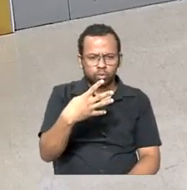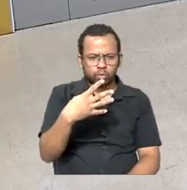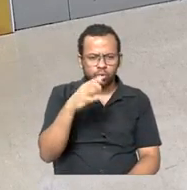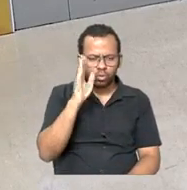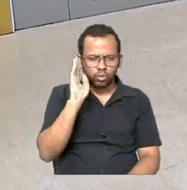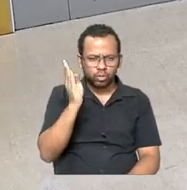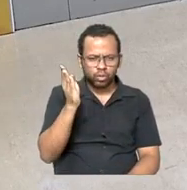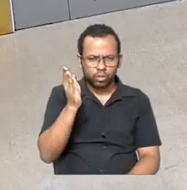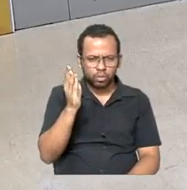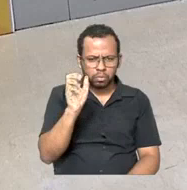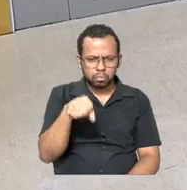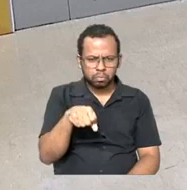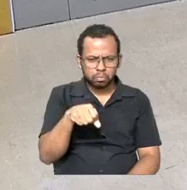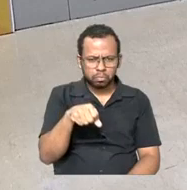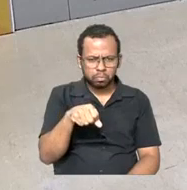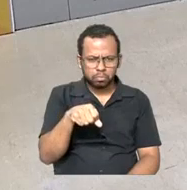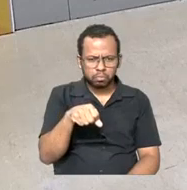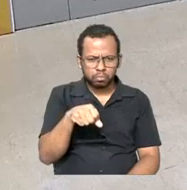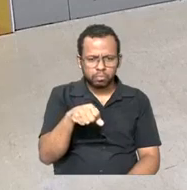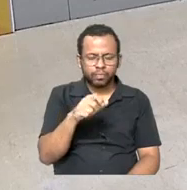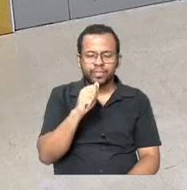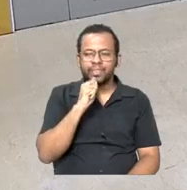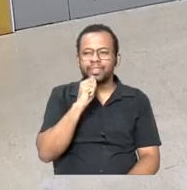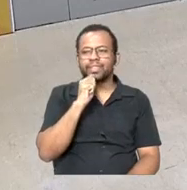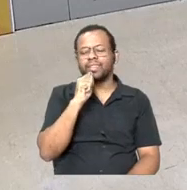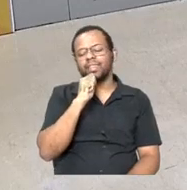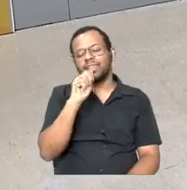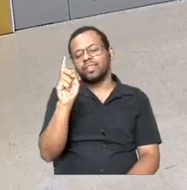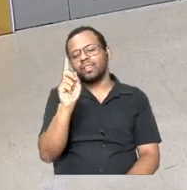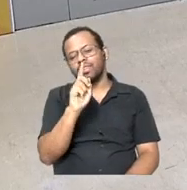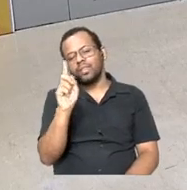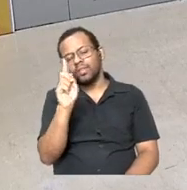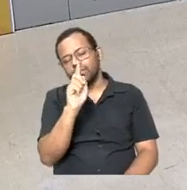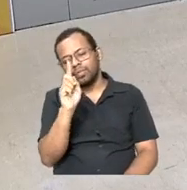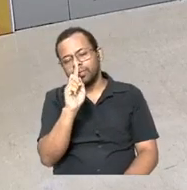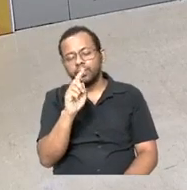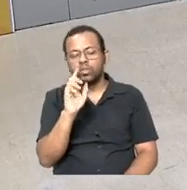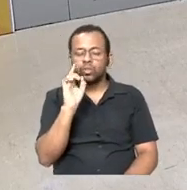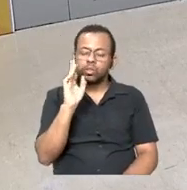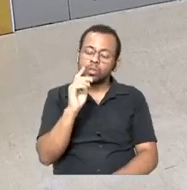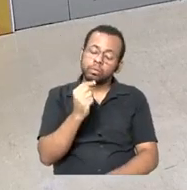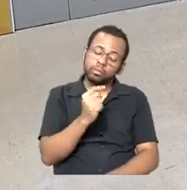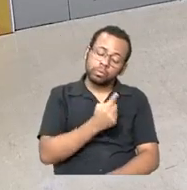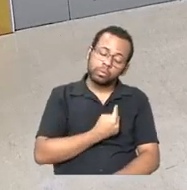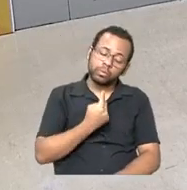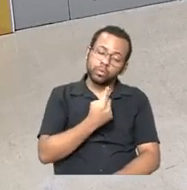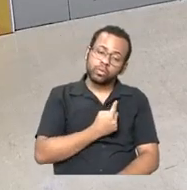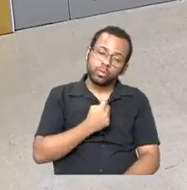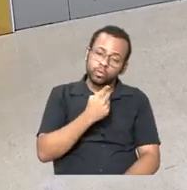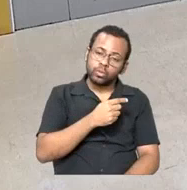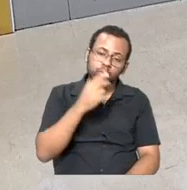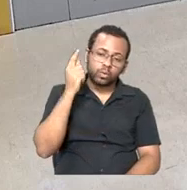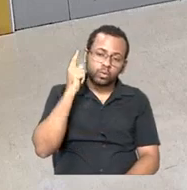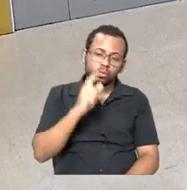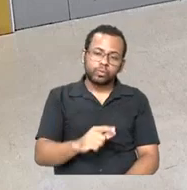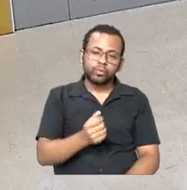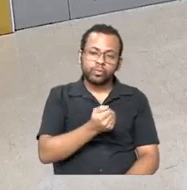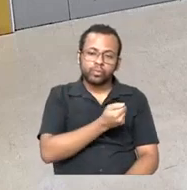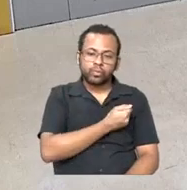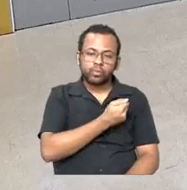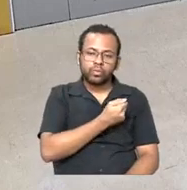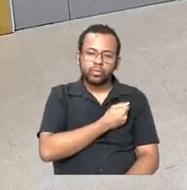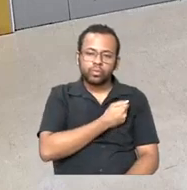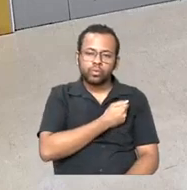já que decide 14 se não decidiu só tá sozinho ainda viu Tá sozinho